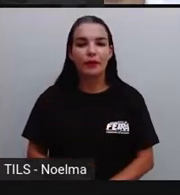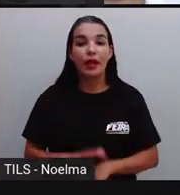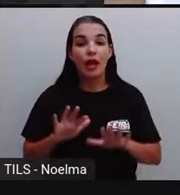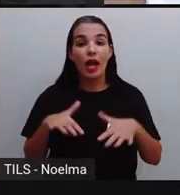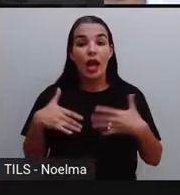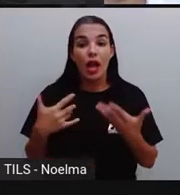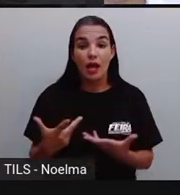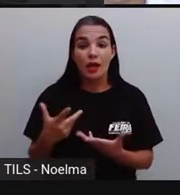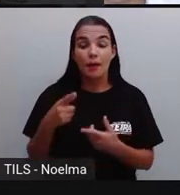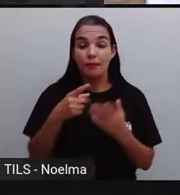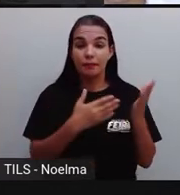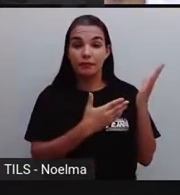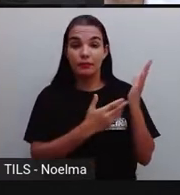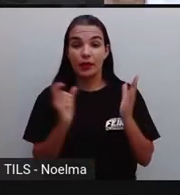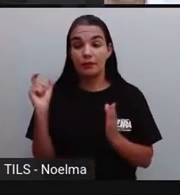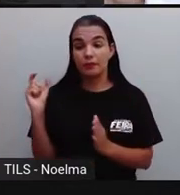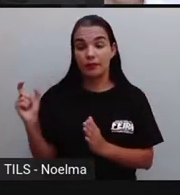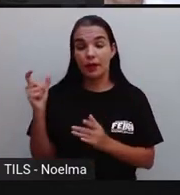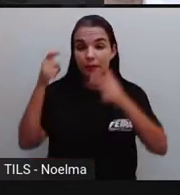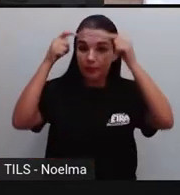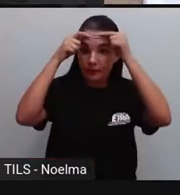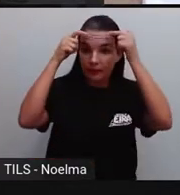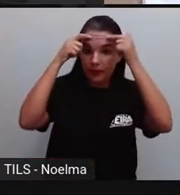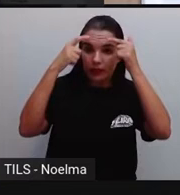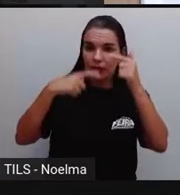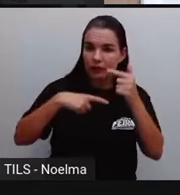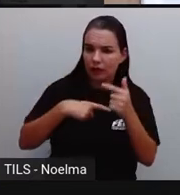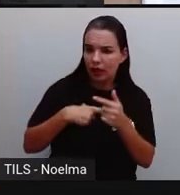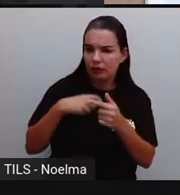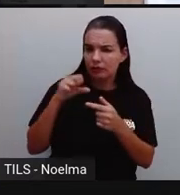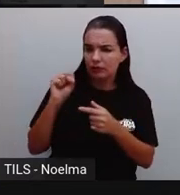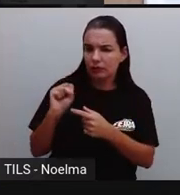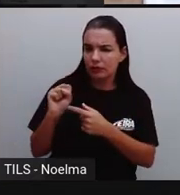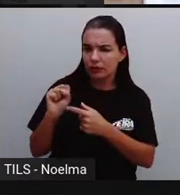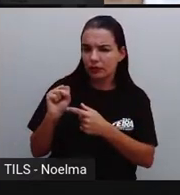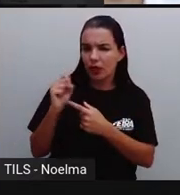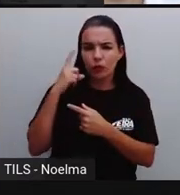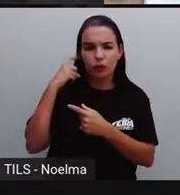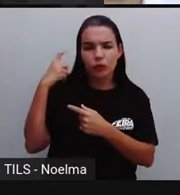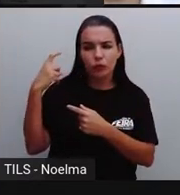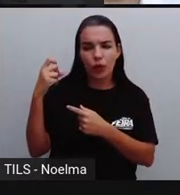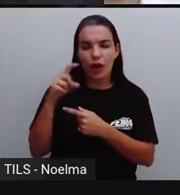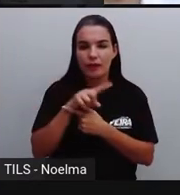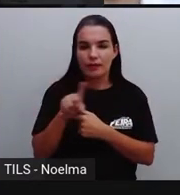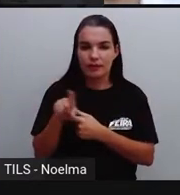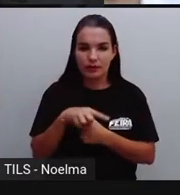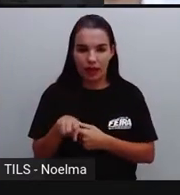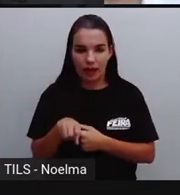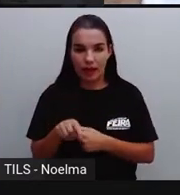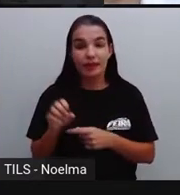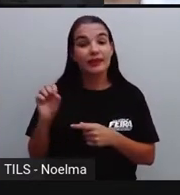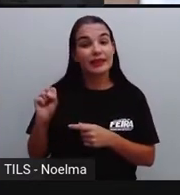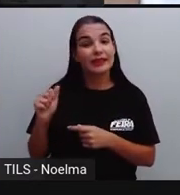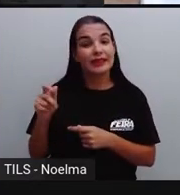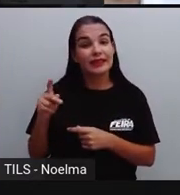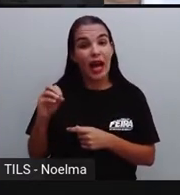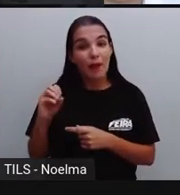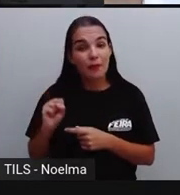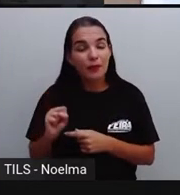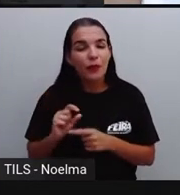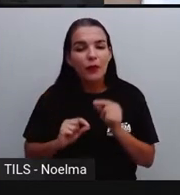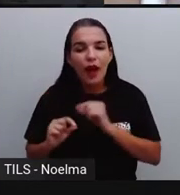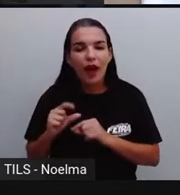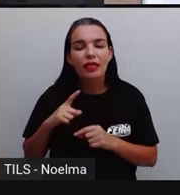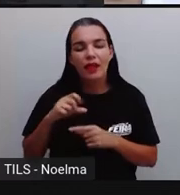ó, em princesa, o si tem o som de Z. E em sapo, o si